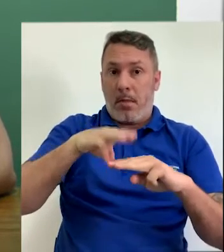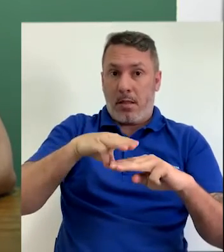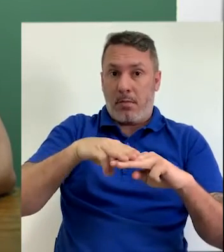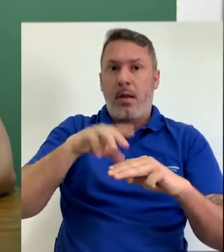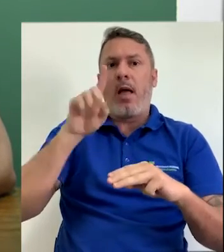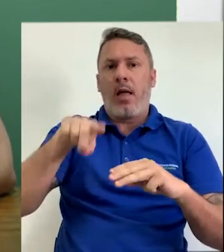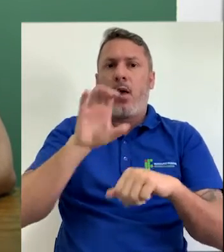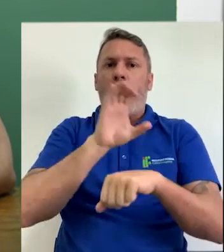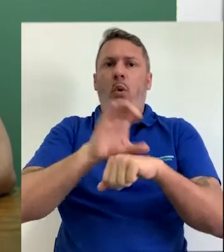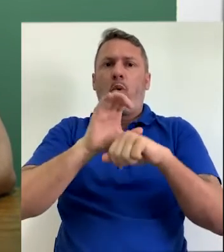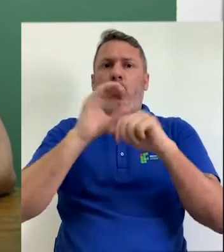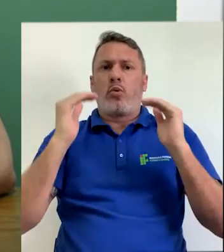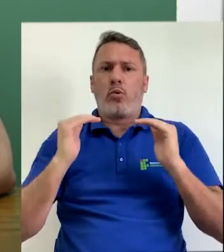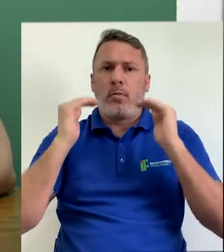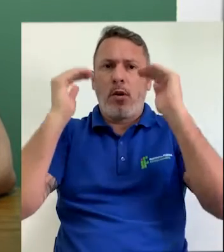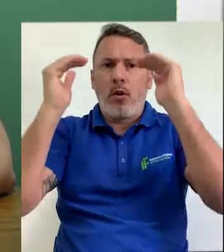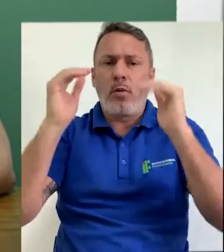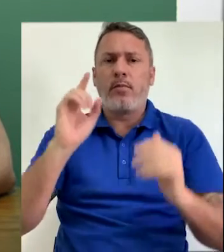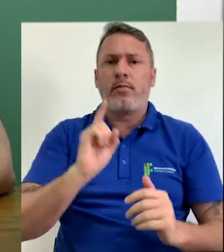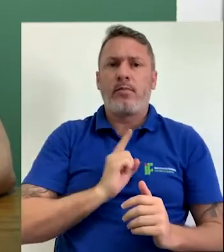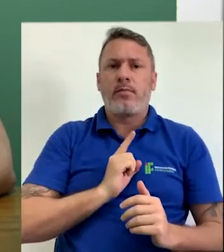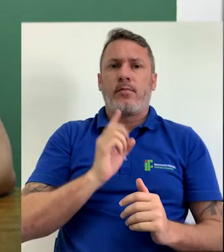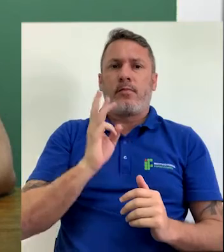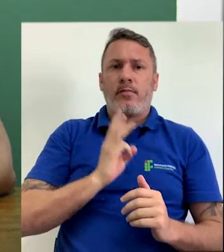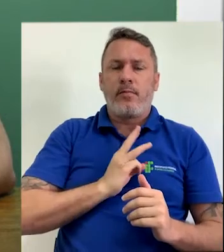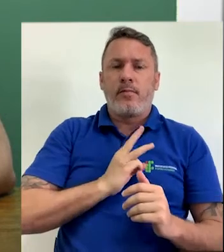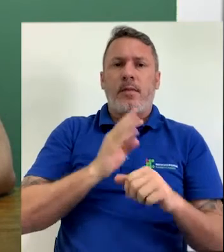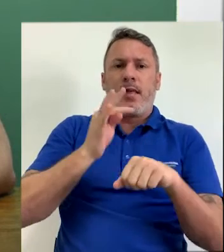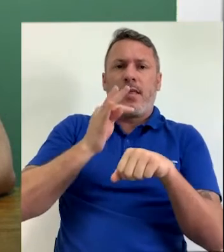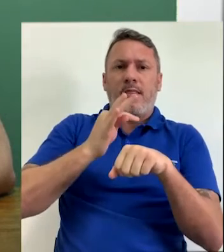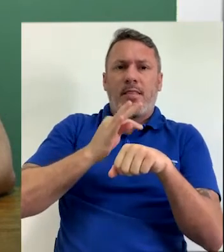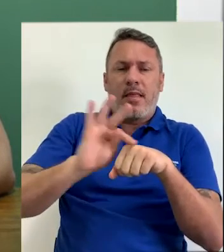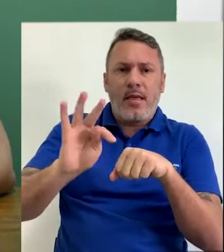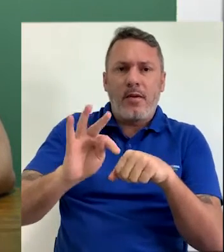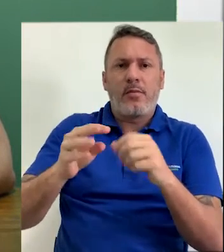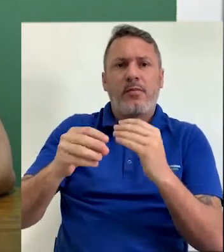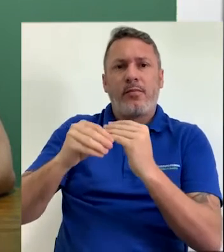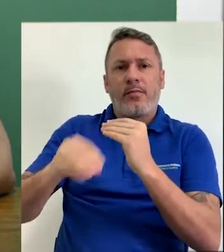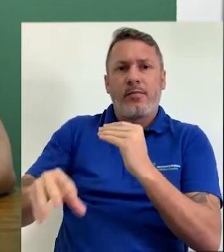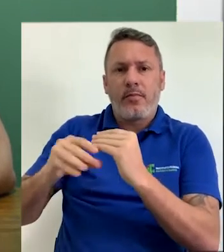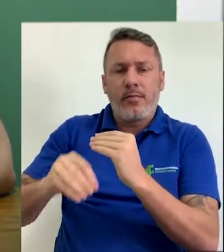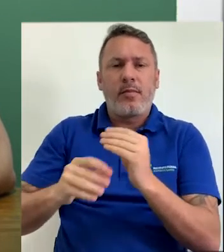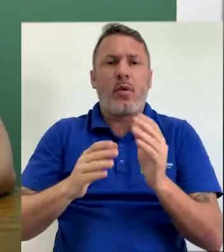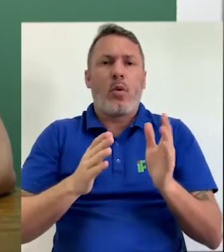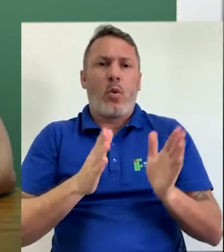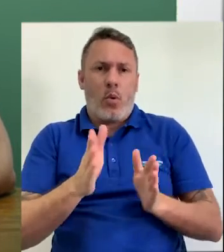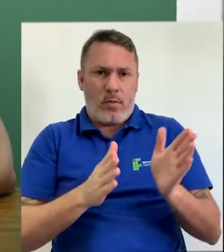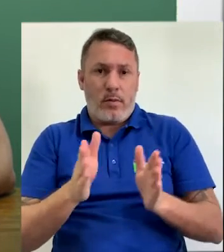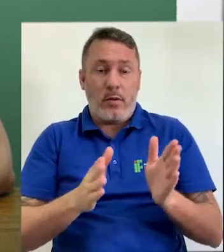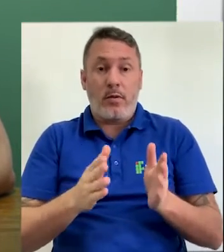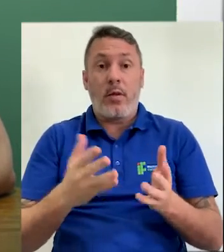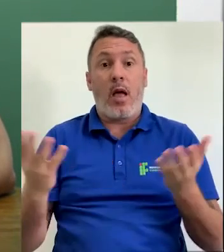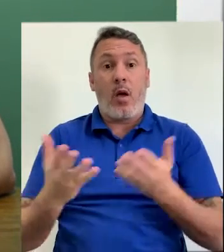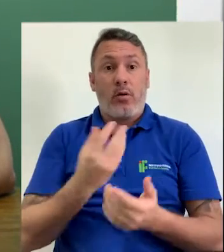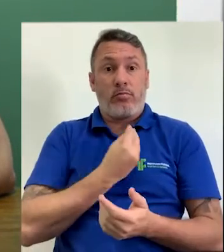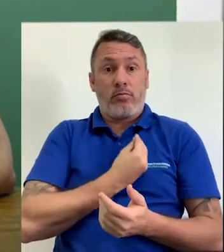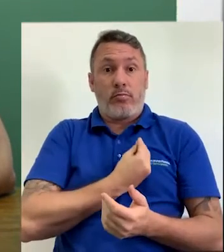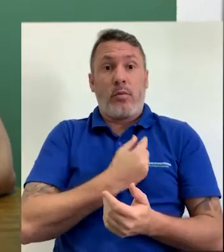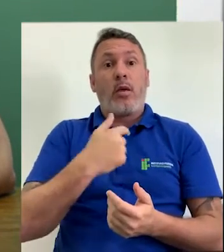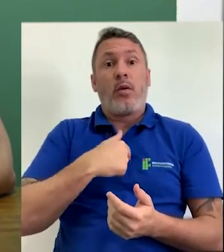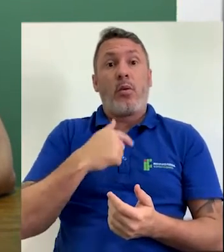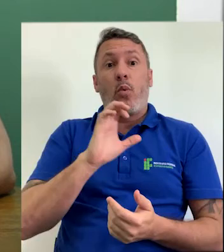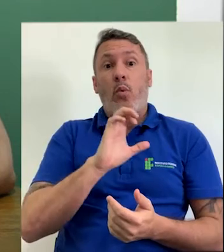para os cursos superiores e ensino médio, cursos técnicos, subsequentes e concomitantes. E atualmente eu